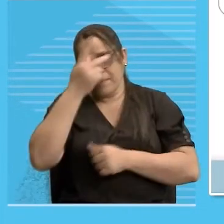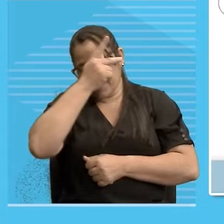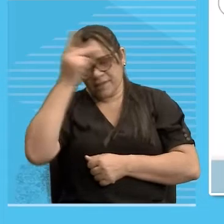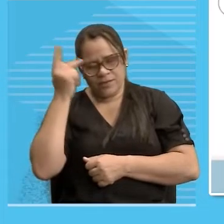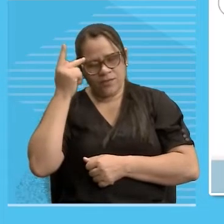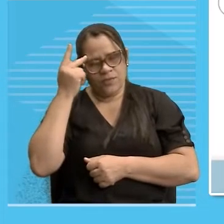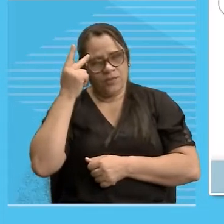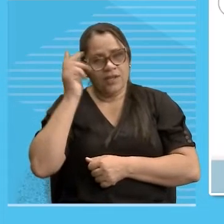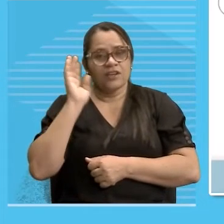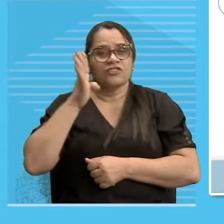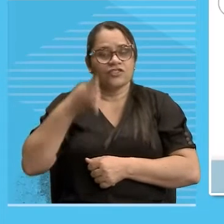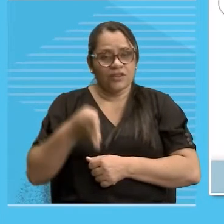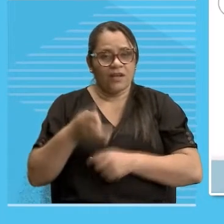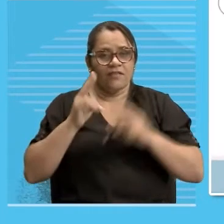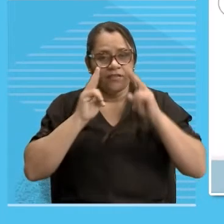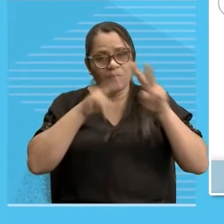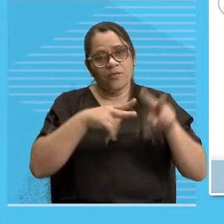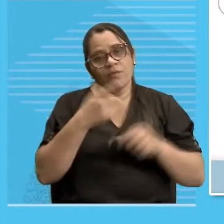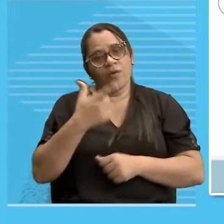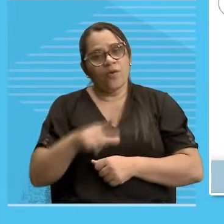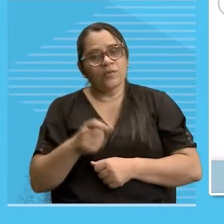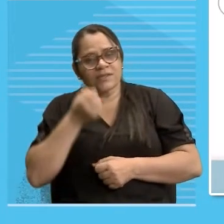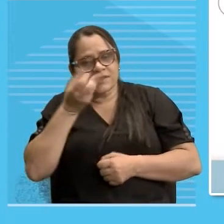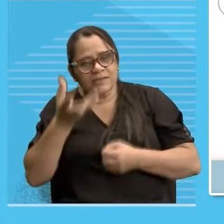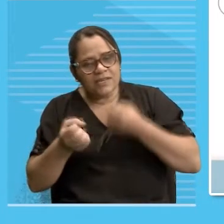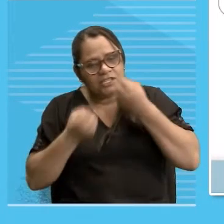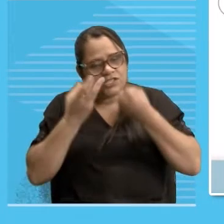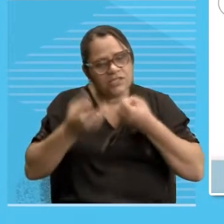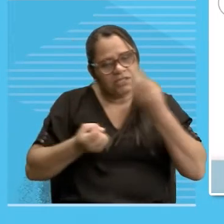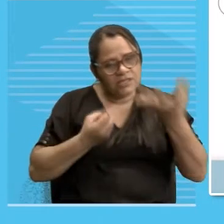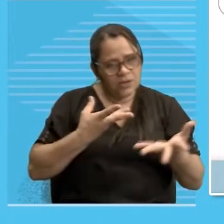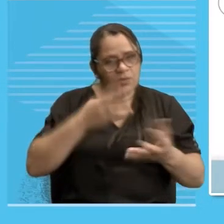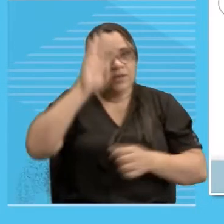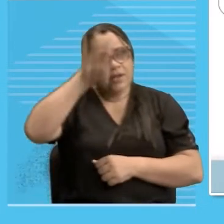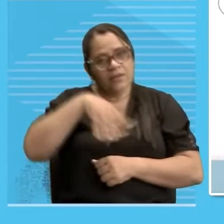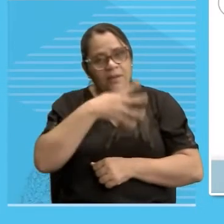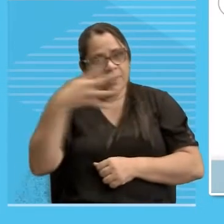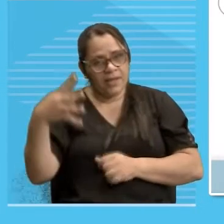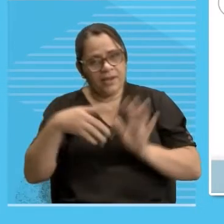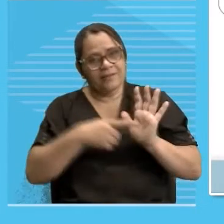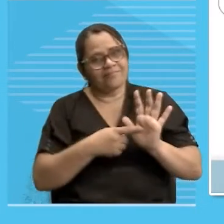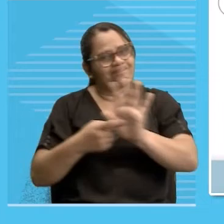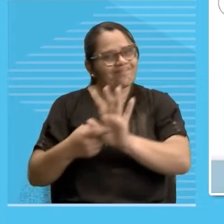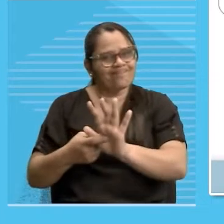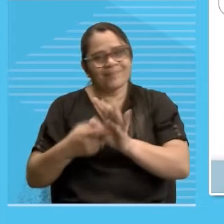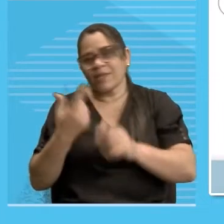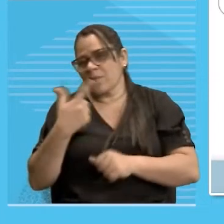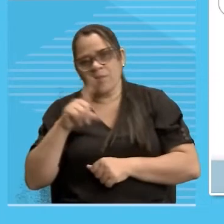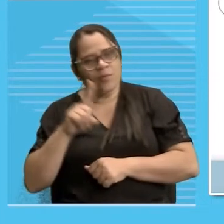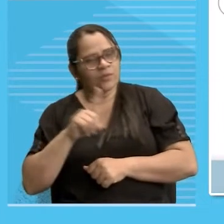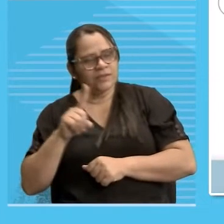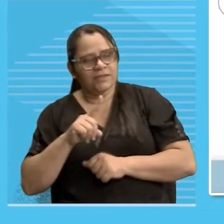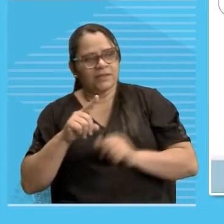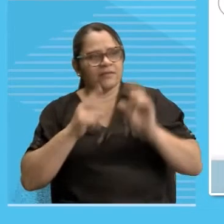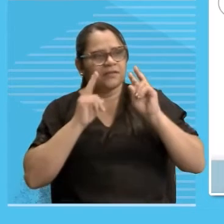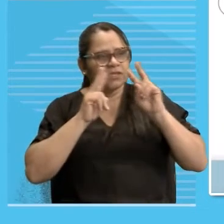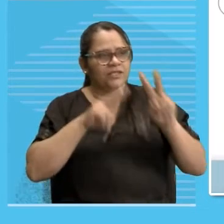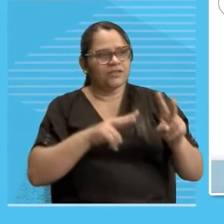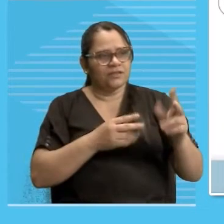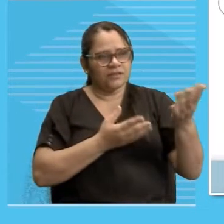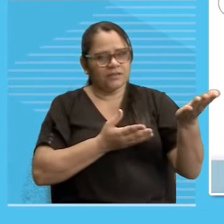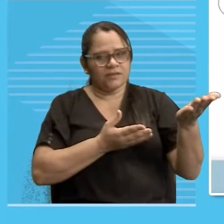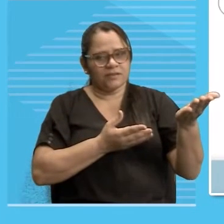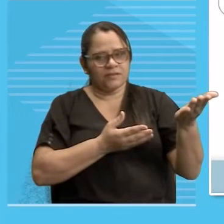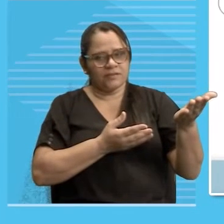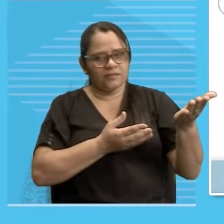que ouviu alguém usando, e que não estão aí, tá bom? Então, veja aí. Bora mais.